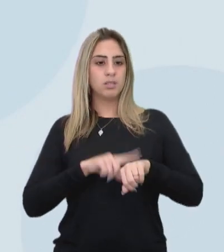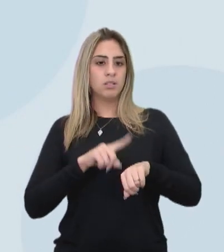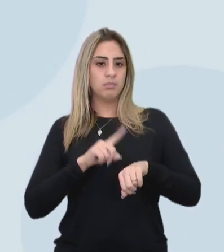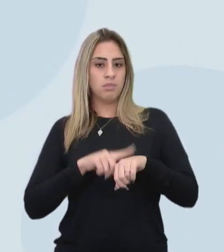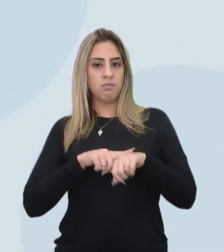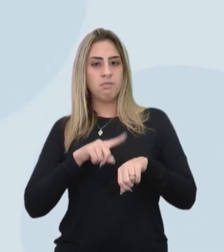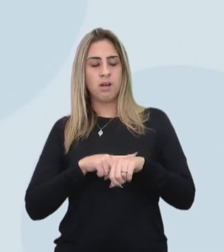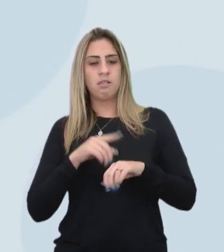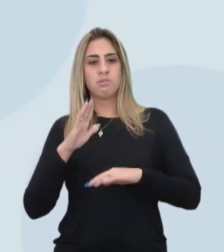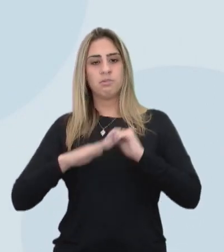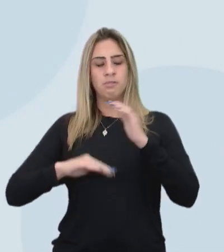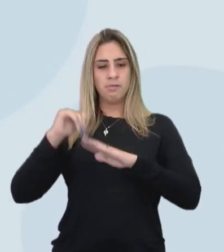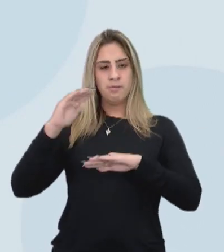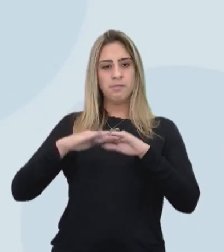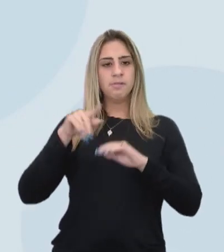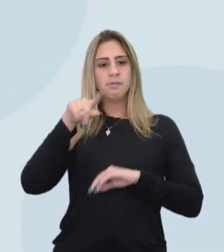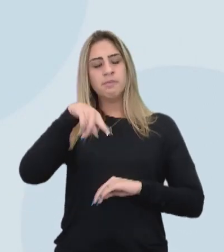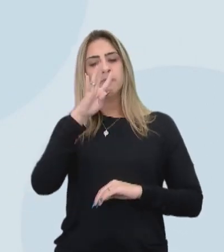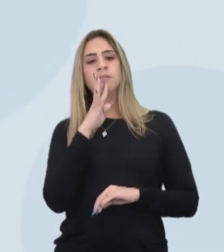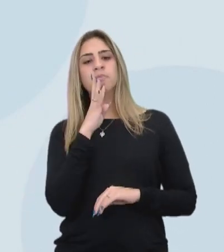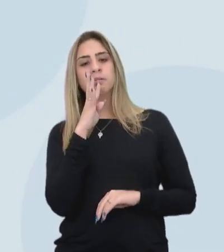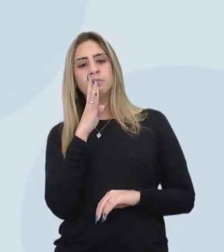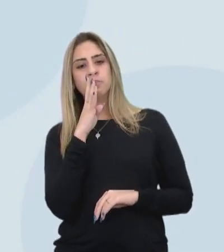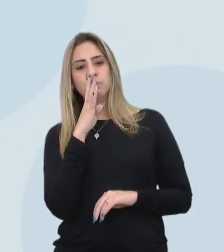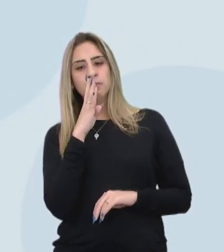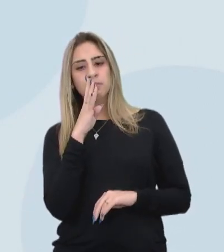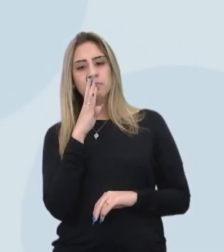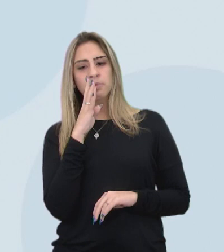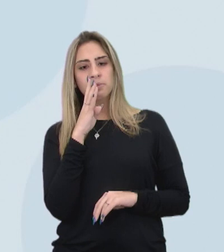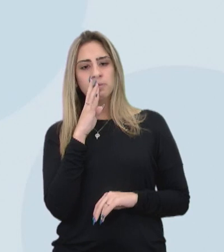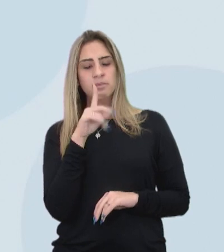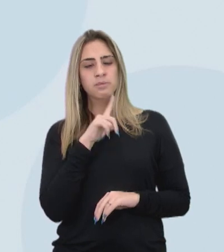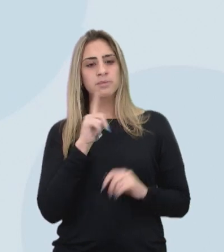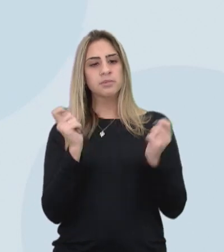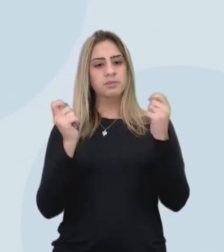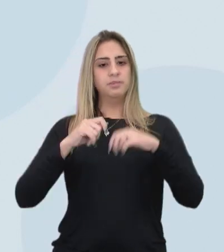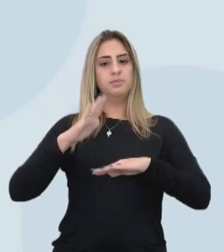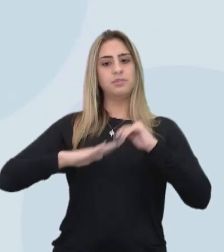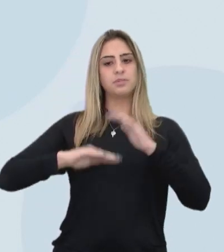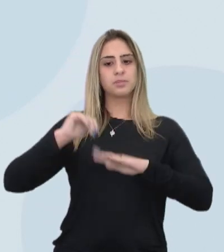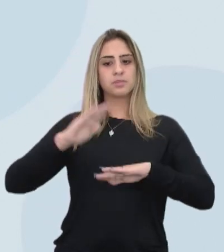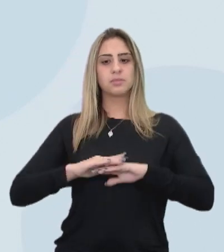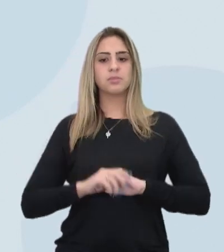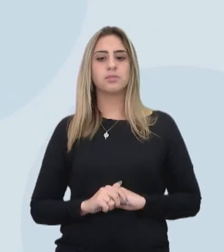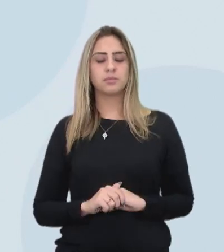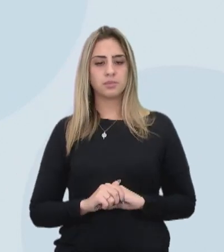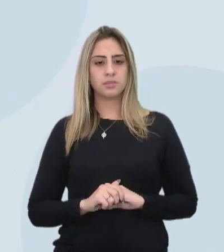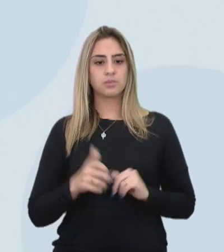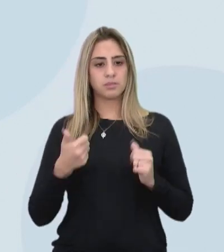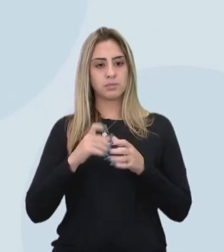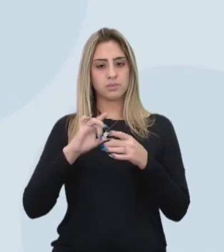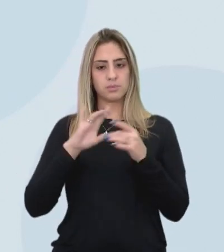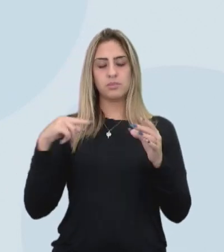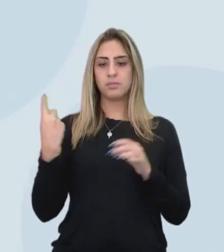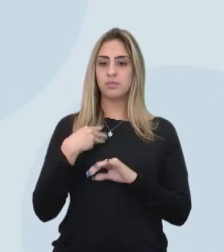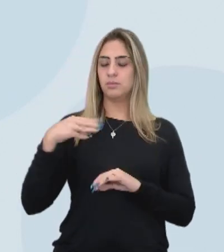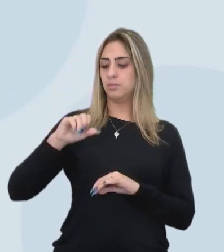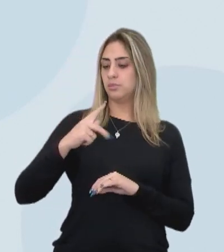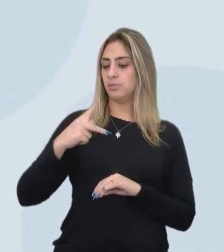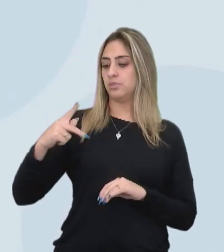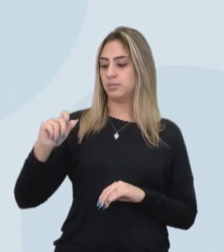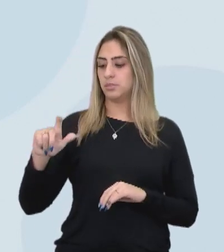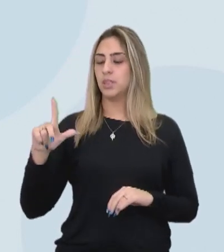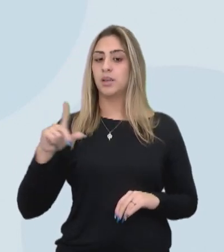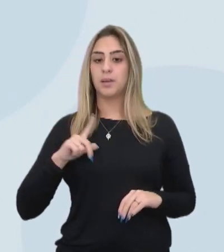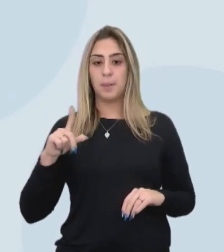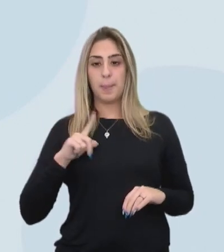print. Esses momentos você já conhece, então, ó, temos as competências e habilidades, você pode dar um print, está disponível no nosso mapa.